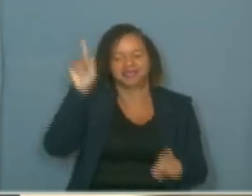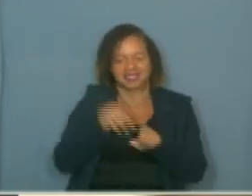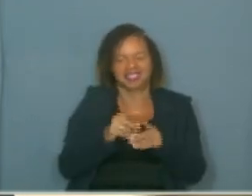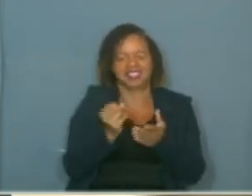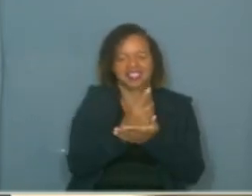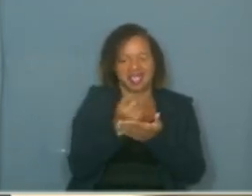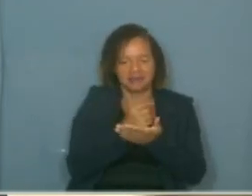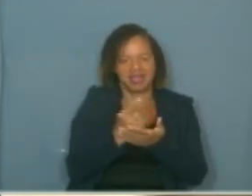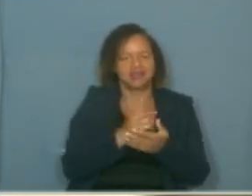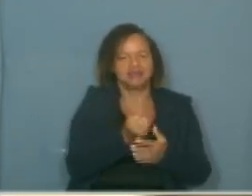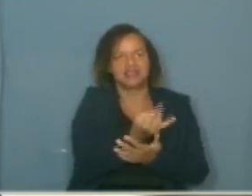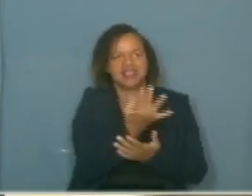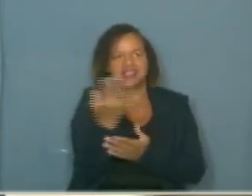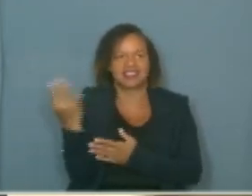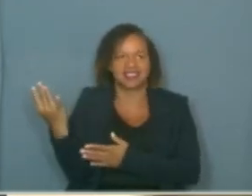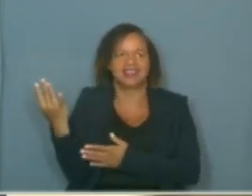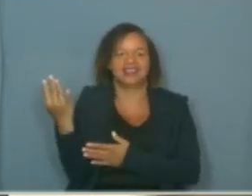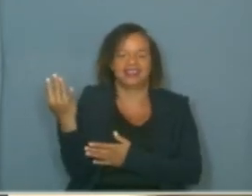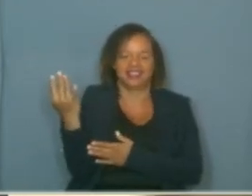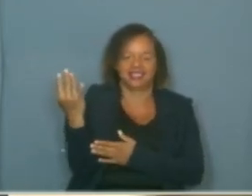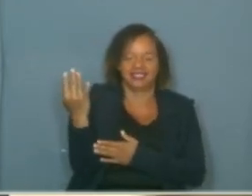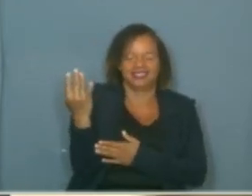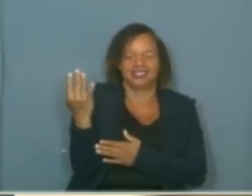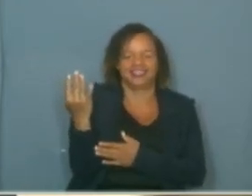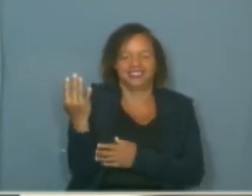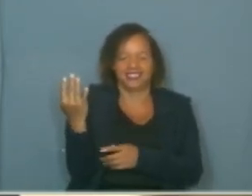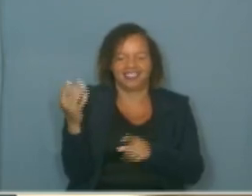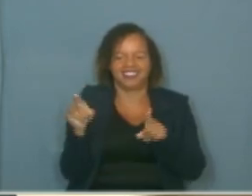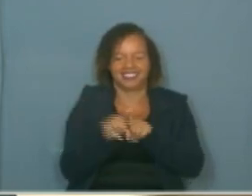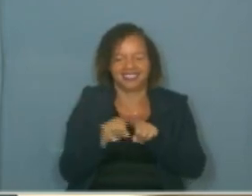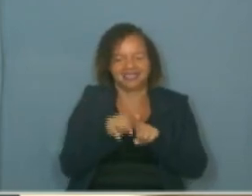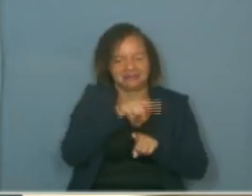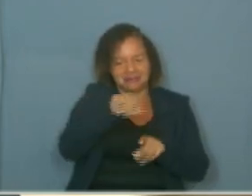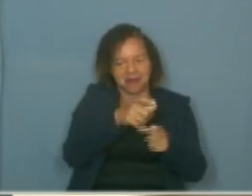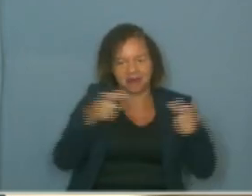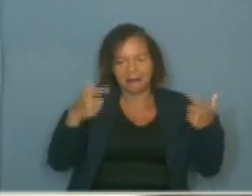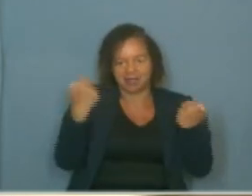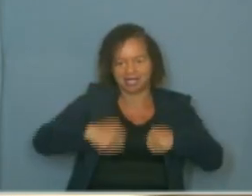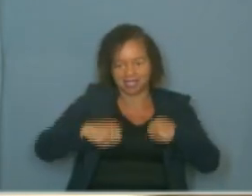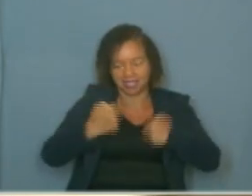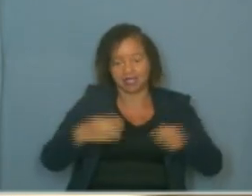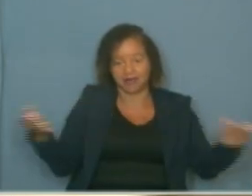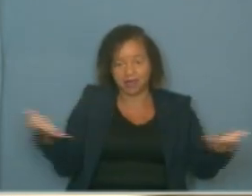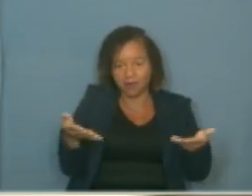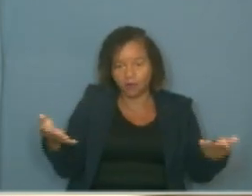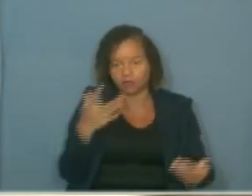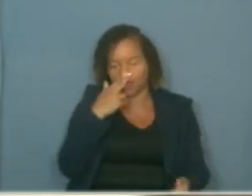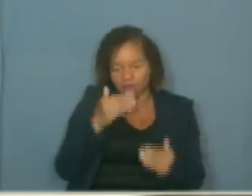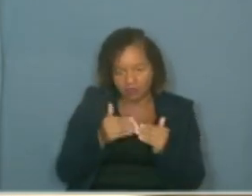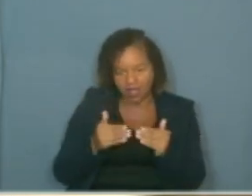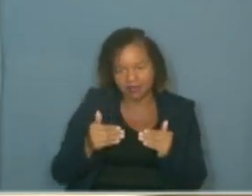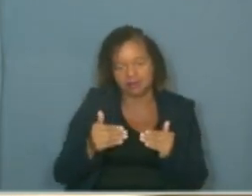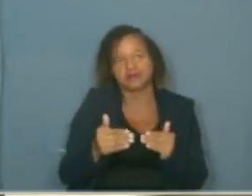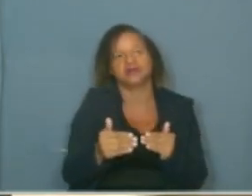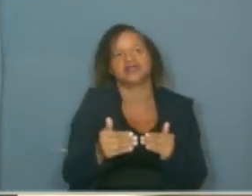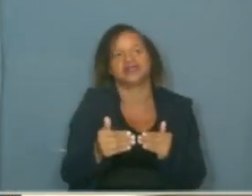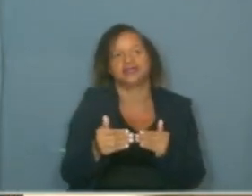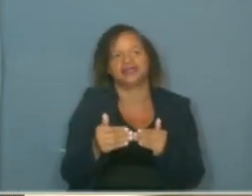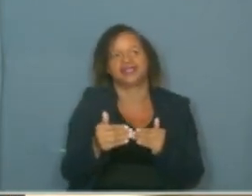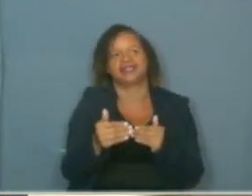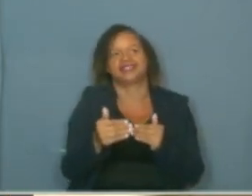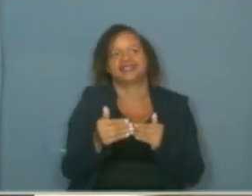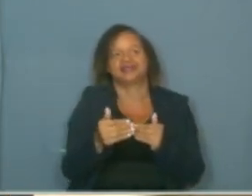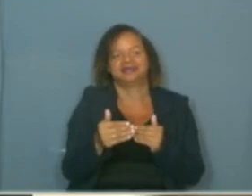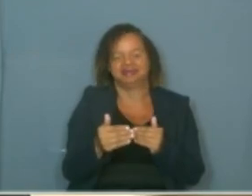naturalmente nas milhares de pessoas que dele ou deles precisam. Então, acho que hoje a gente está dando um passo importante nessa